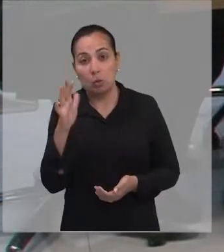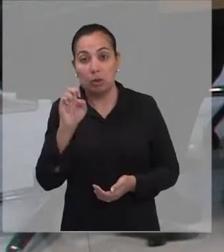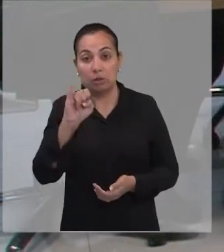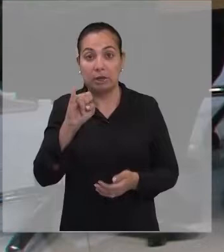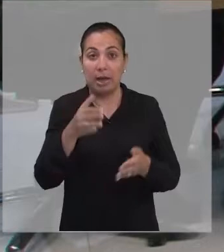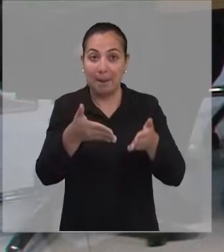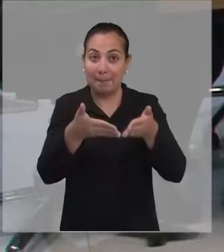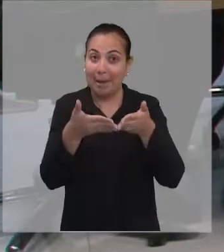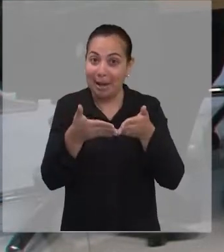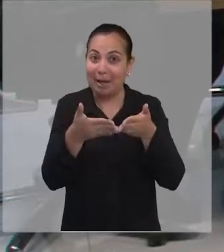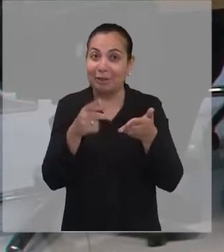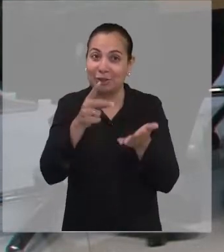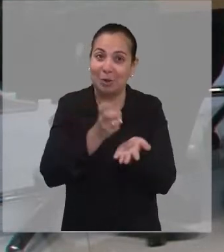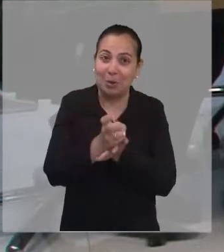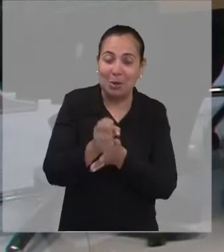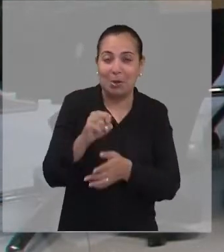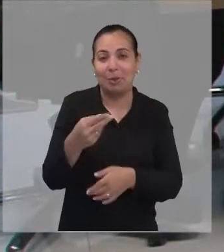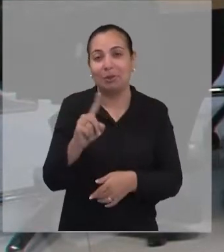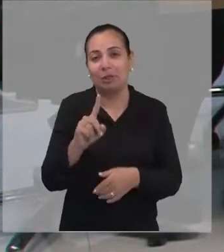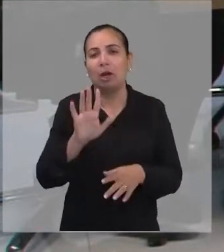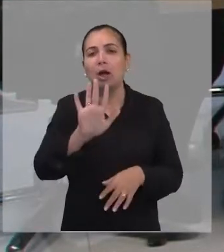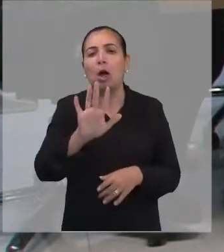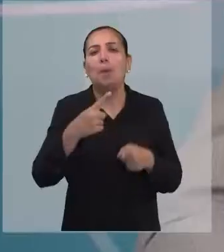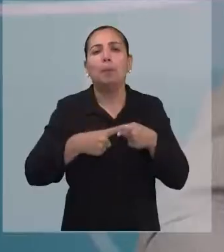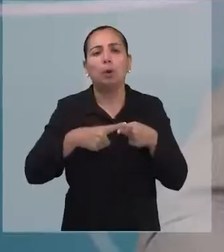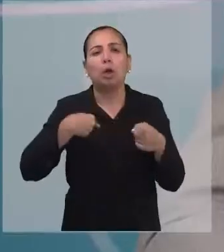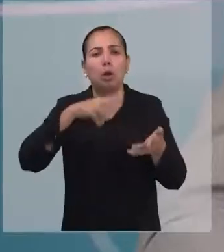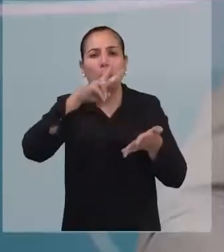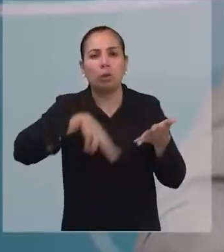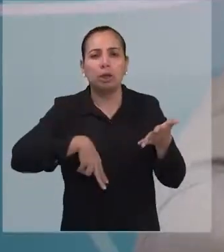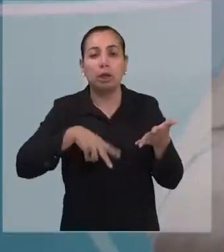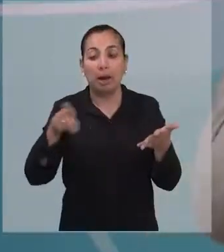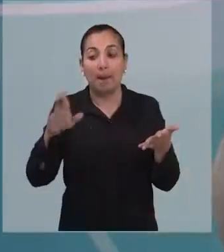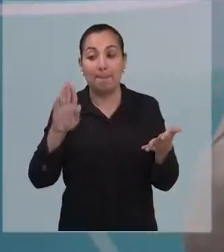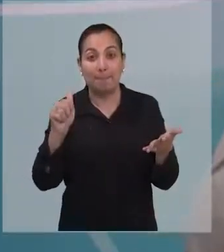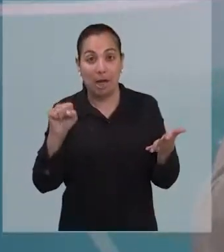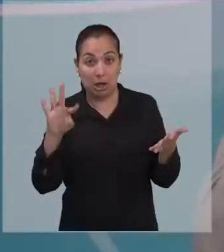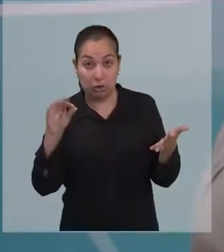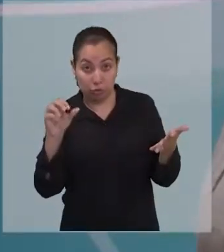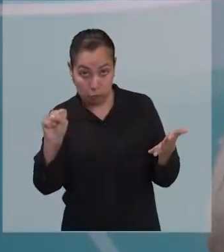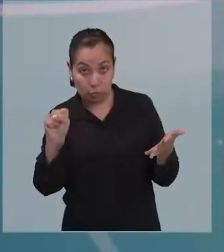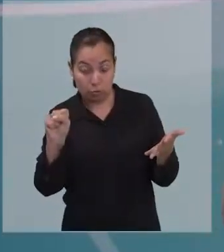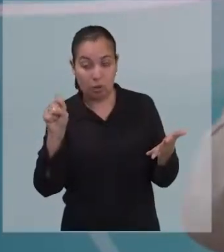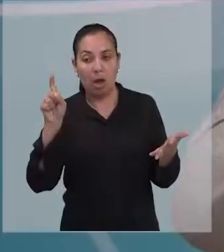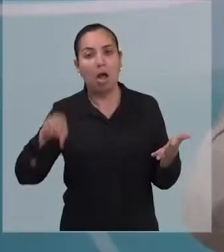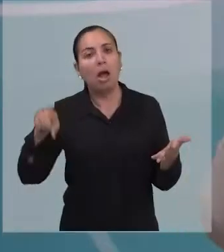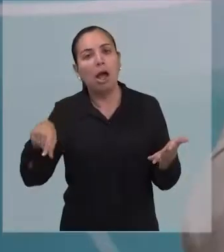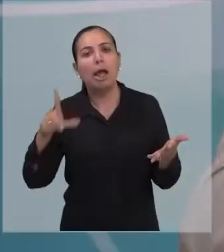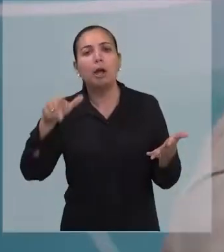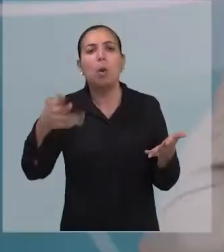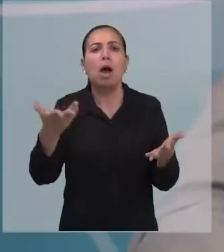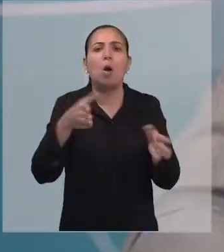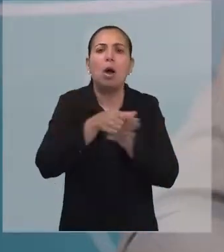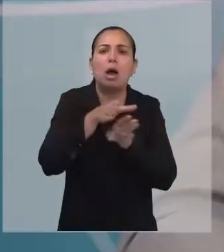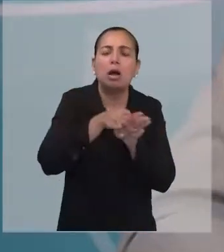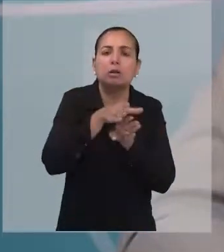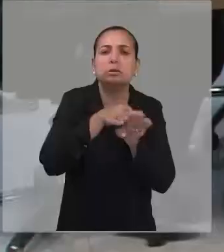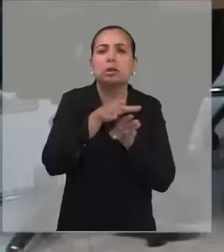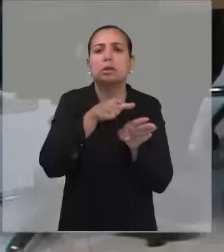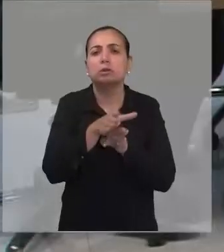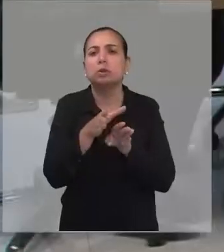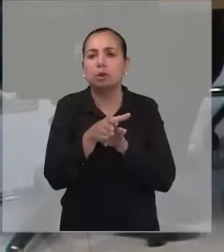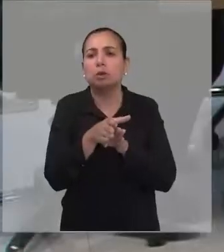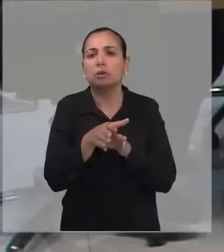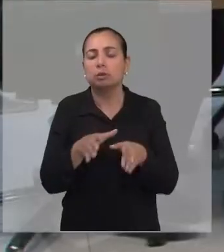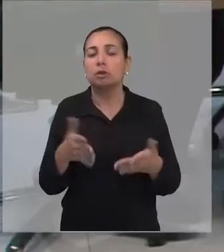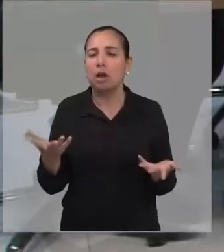para... Porque o fato que eu li, Rui, é o seguinte, é que o Rego Bastos não é um cargo de... É um porta-voz, é um assessoramento mais... O que a imprensa